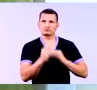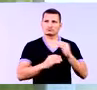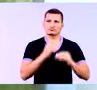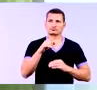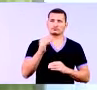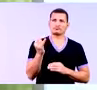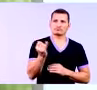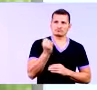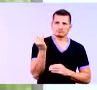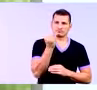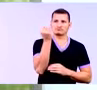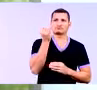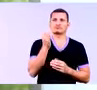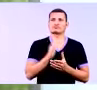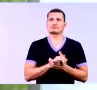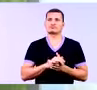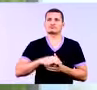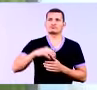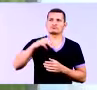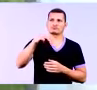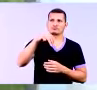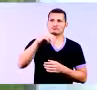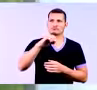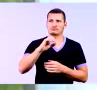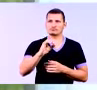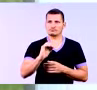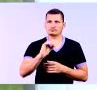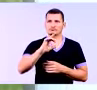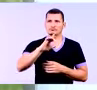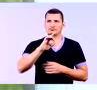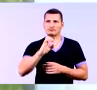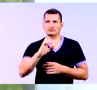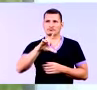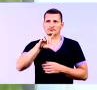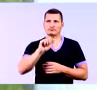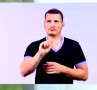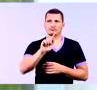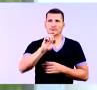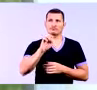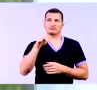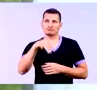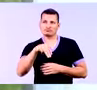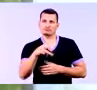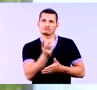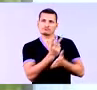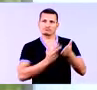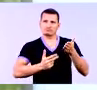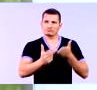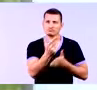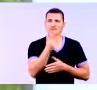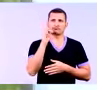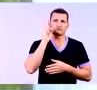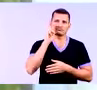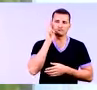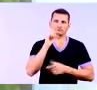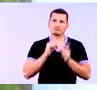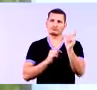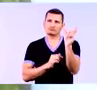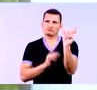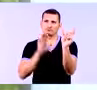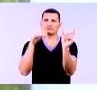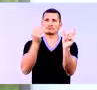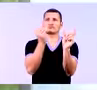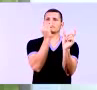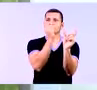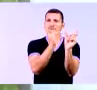modelagem, a pré-modelagem, é aquela que o professor já com certeza passou para vocês, que você vai avaliar as classes, quais atributos